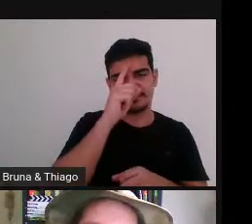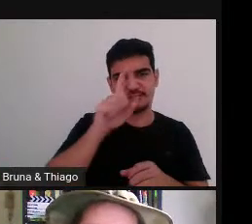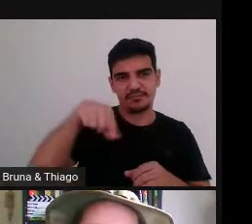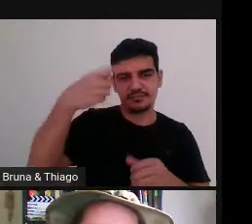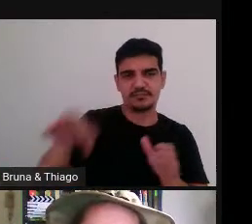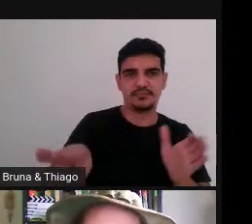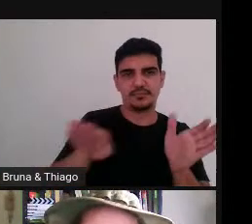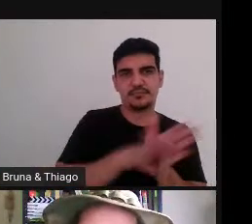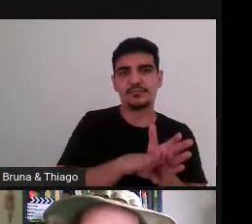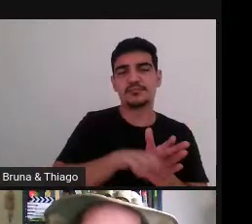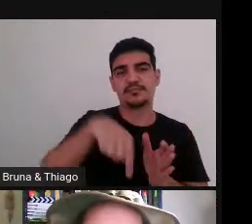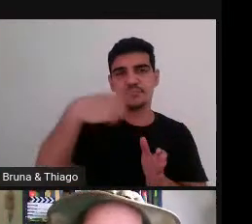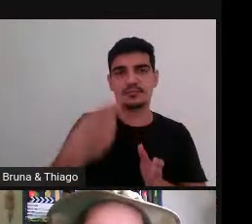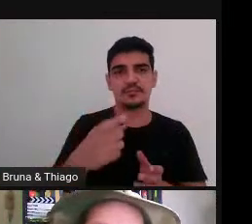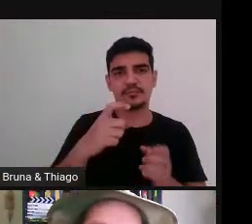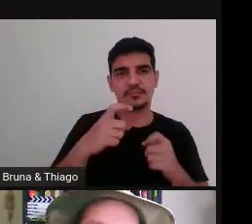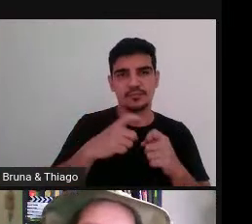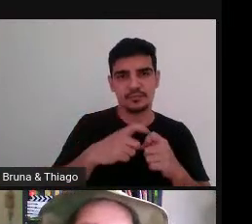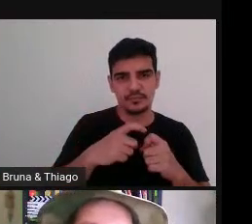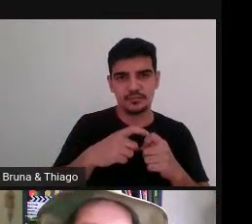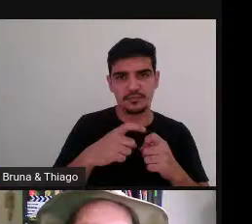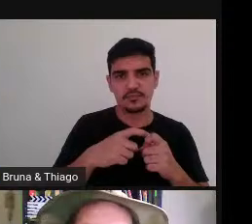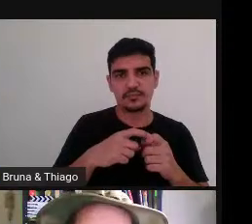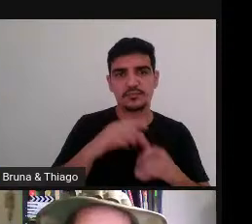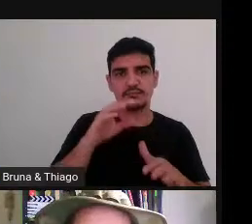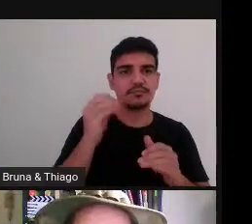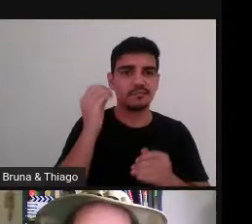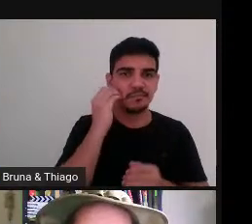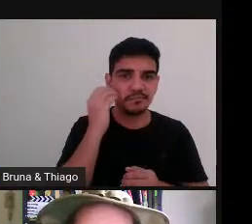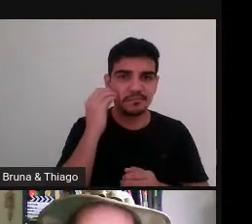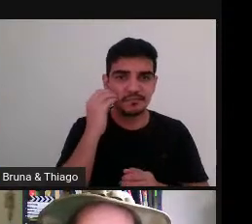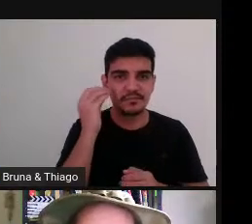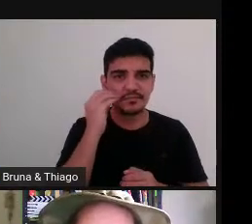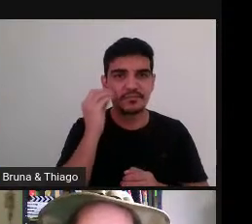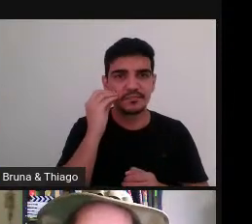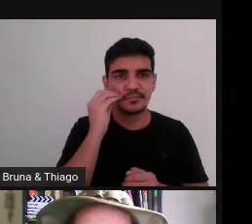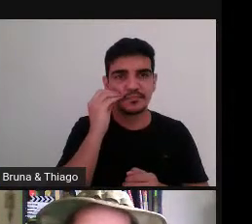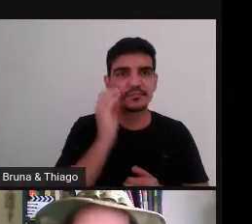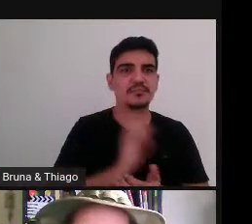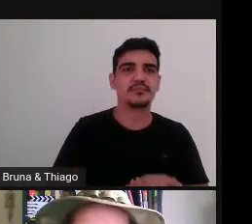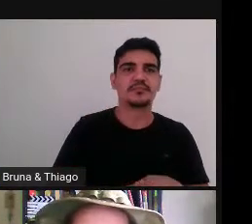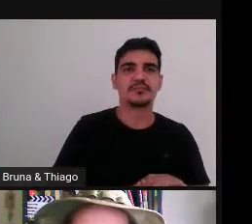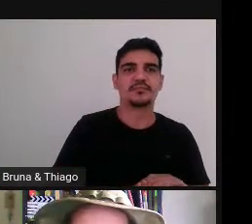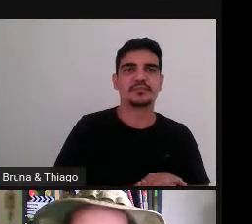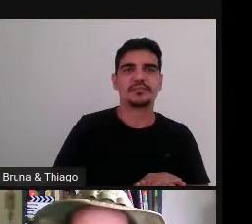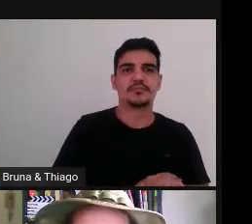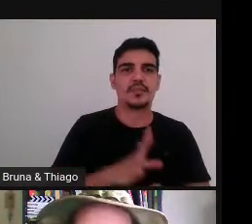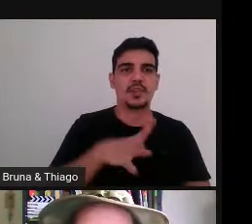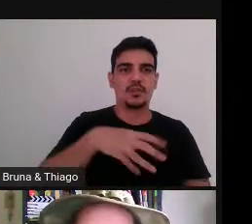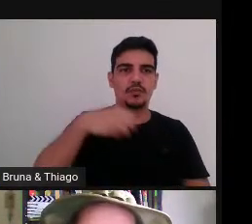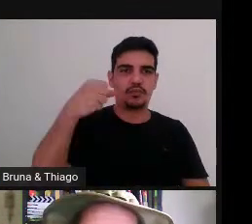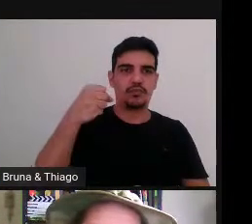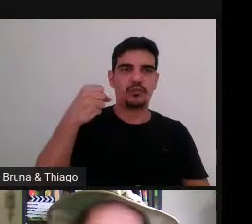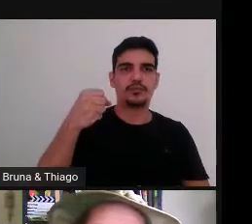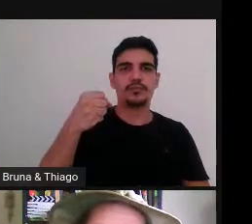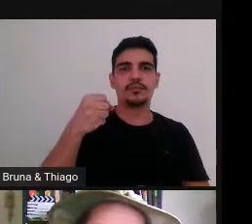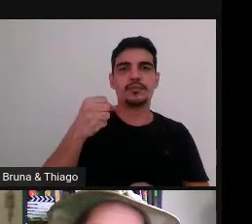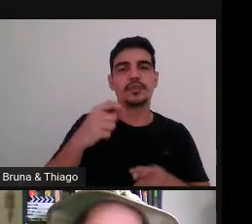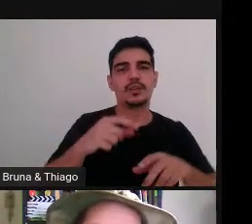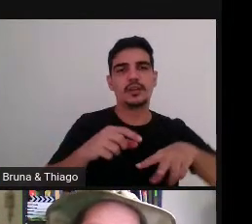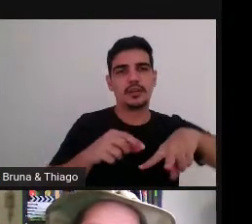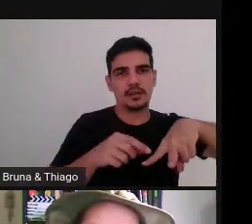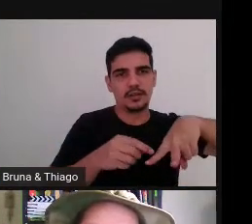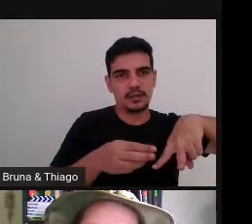tentar salvar. E aí ele foi lá e fizeram o quê? O debridamento. Então eles retiraram aquele tecido morto e